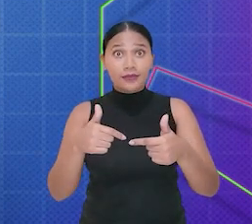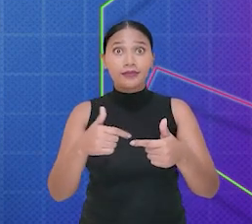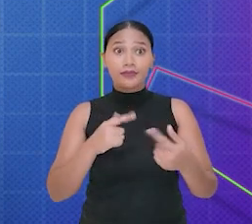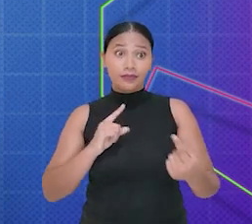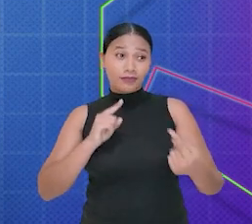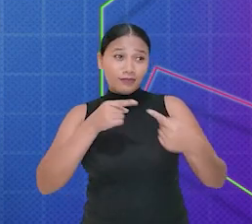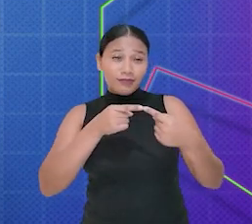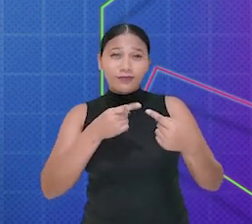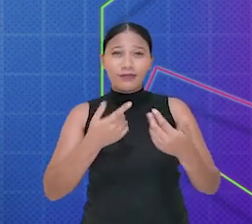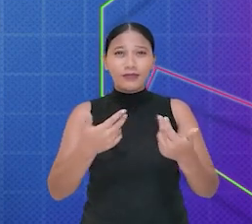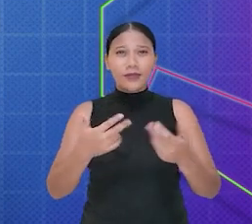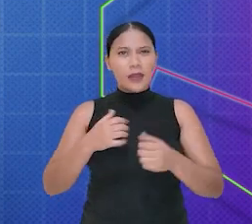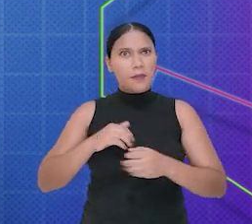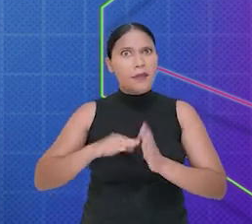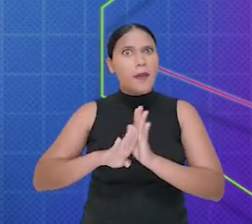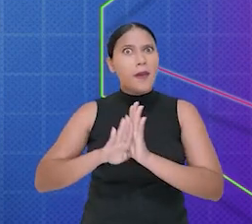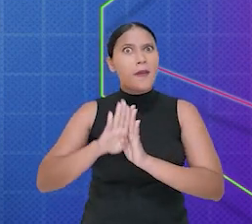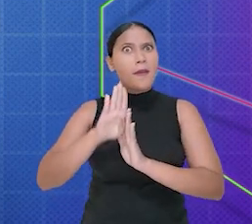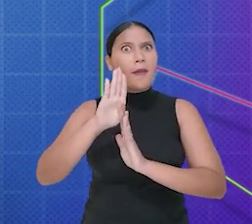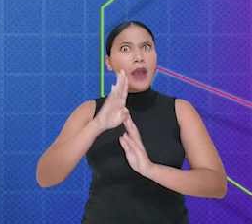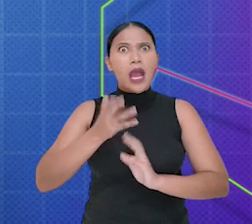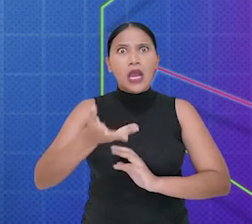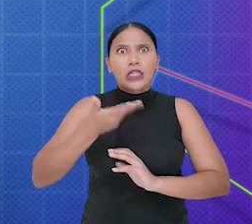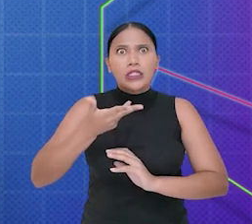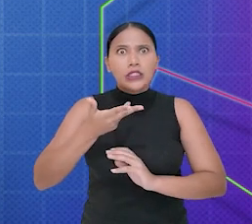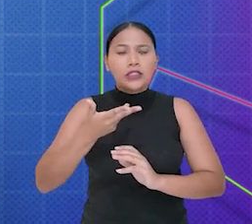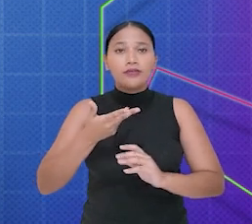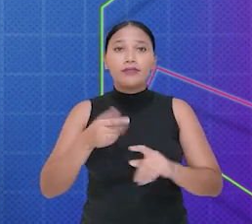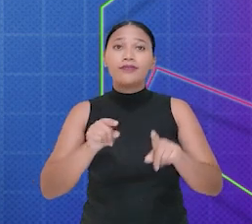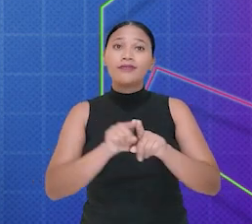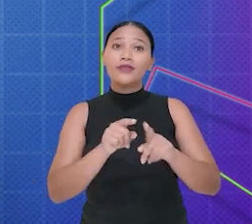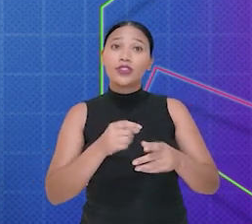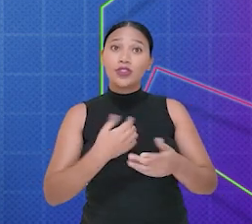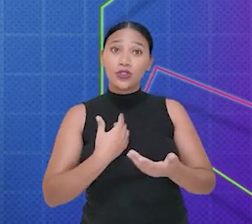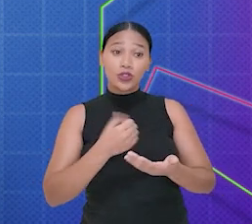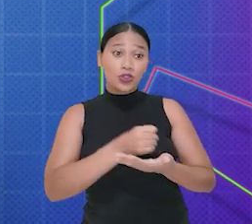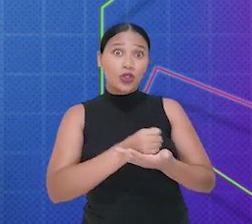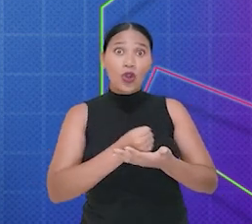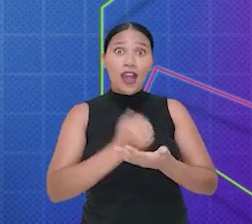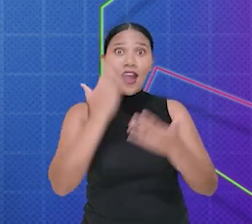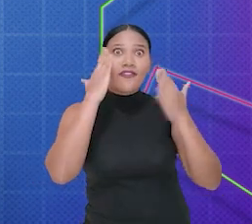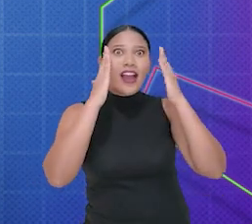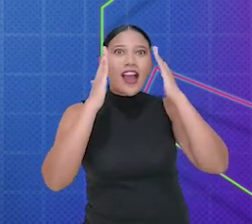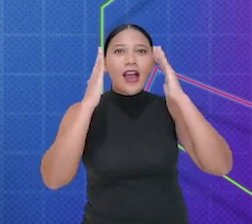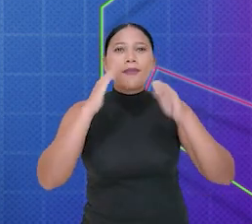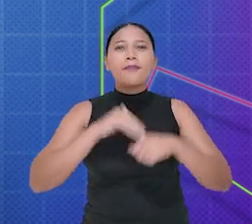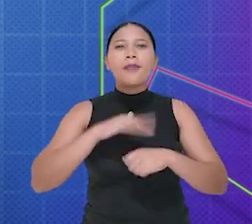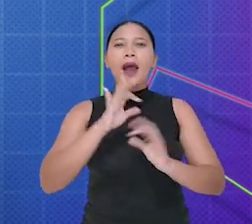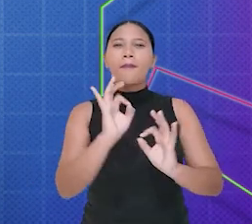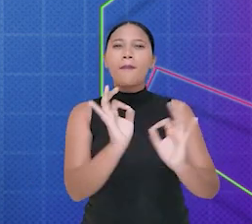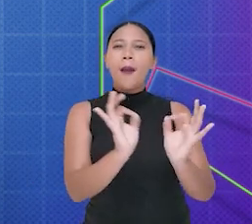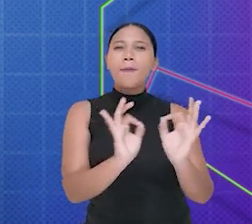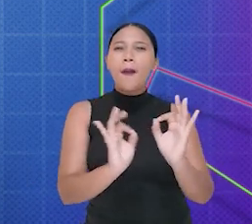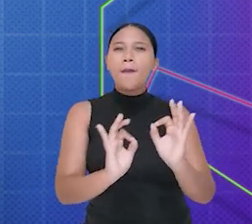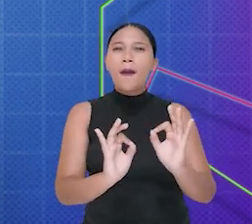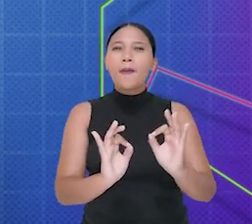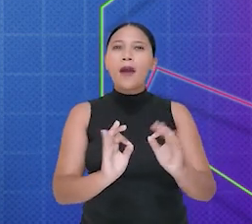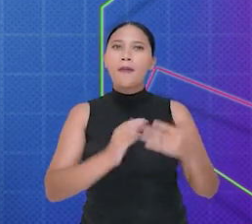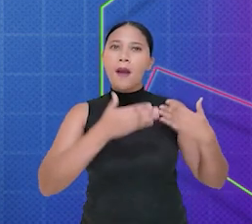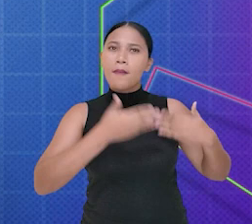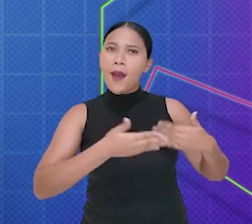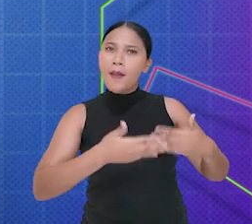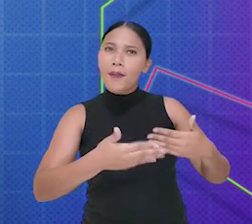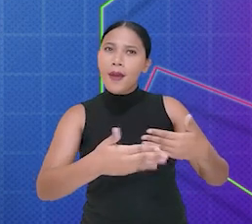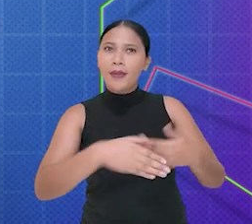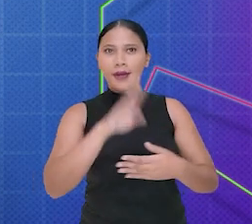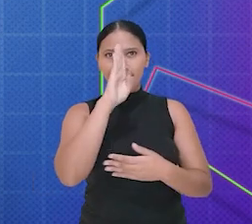o conflito e o clímax podem ser mais intensos e acelerados, enquanto os jogos em aventura, a narrativa pode ser mais elaborada e centrada